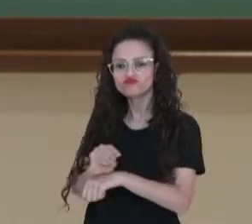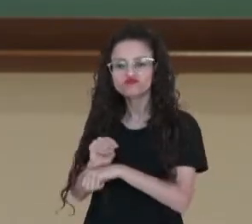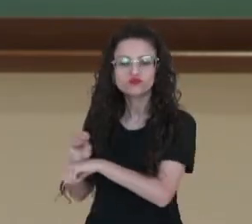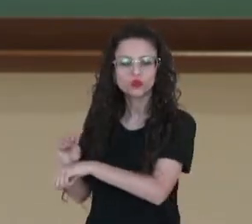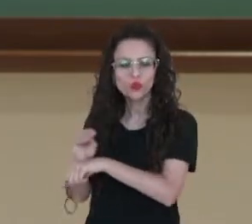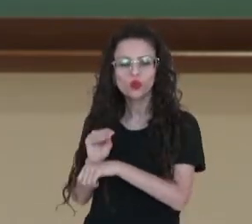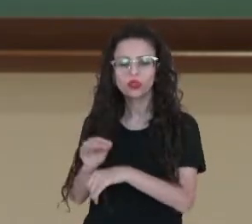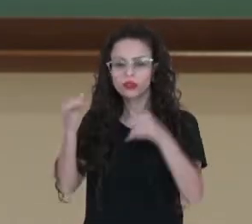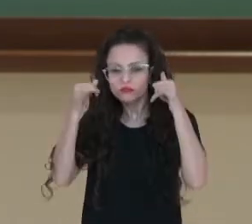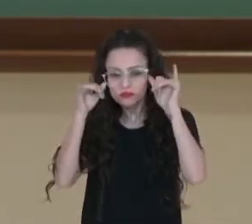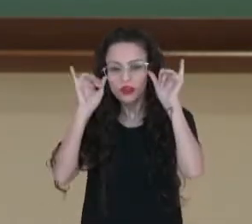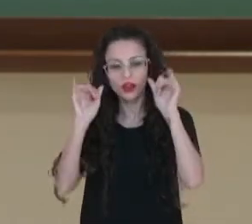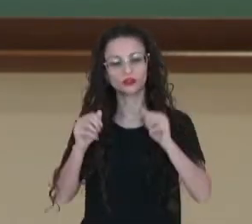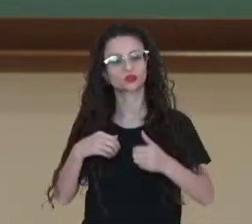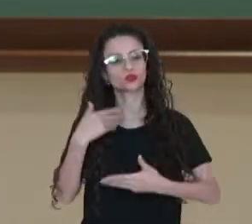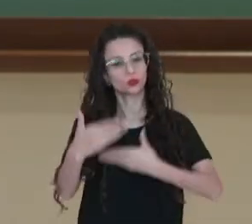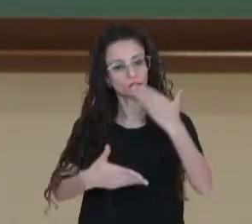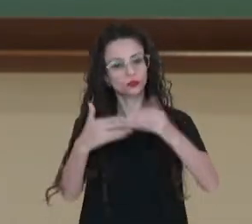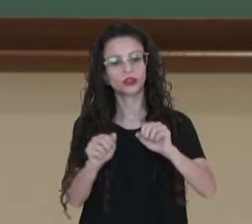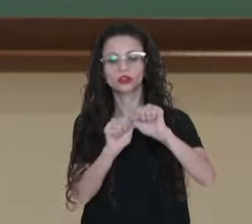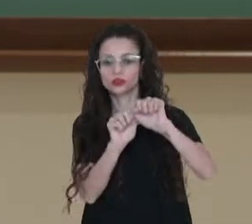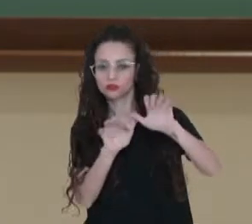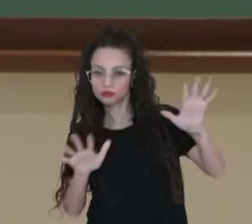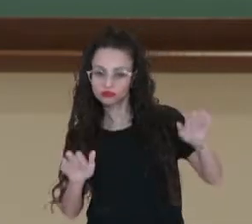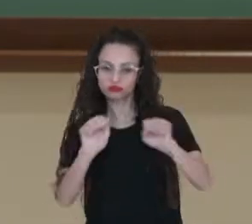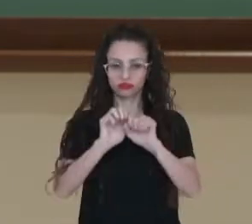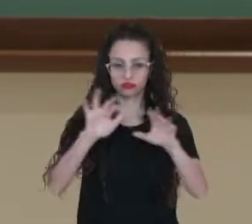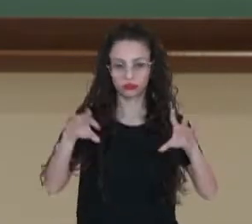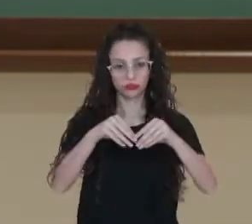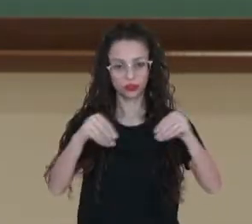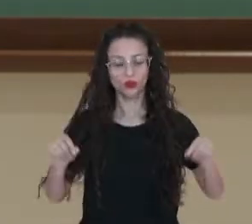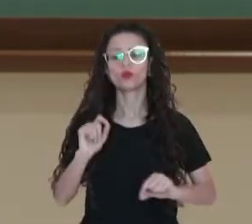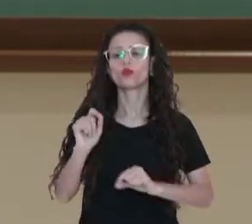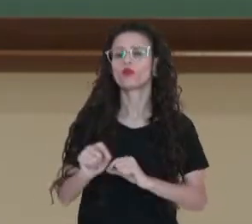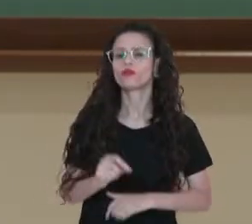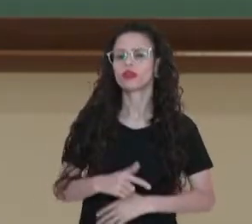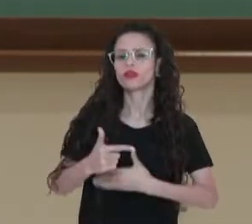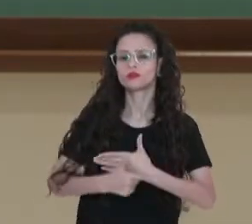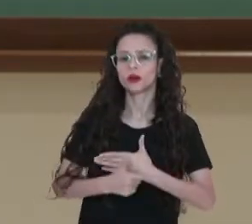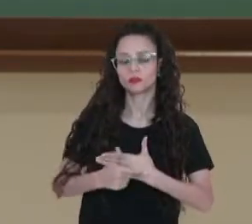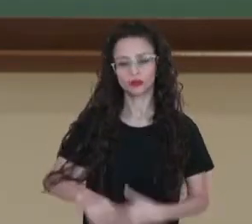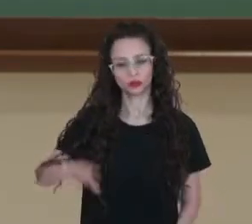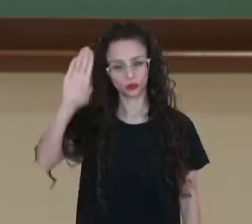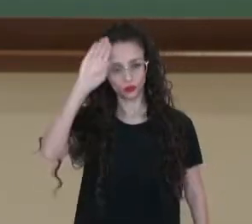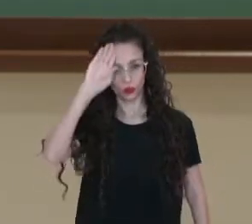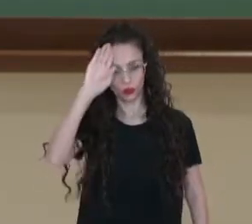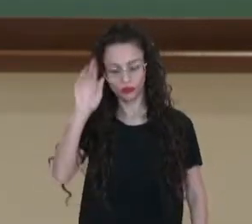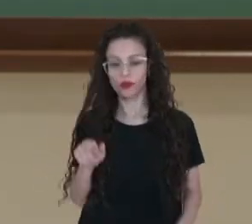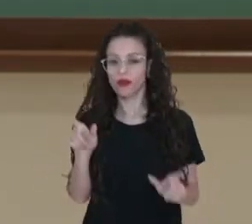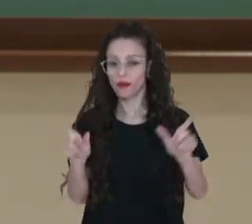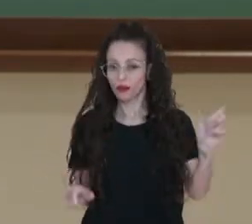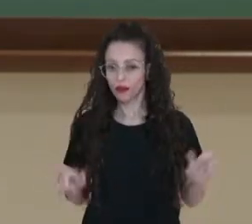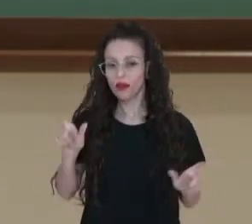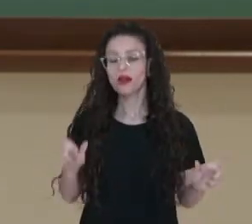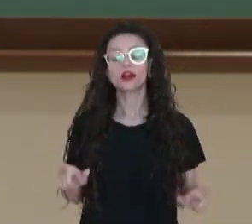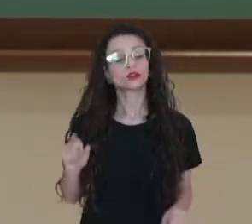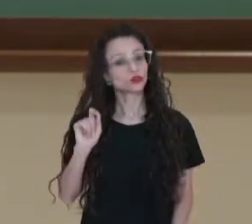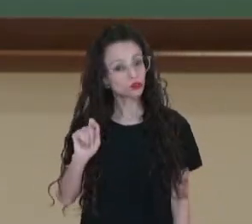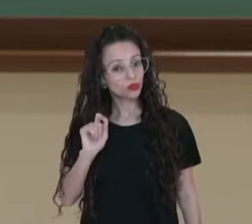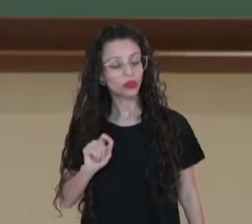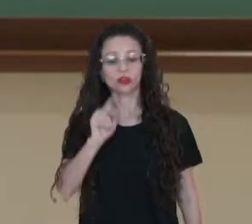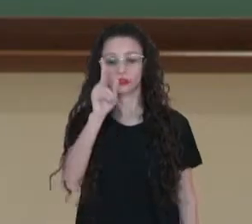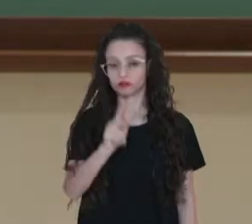expansão territorial, né? Então, lembrando dos agentes lá de expansão territorial, os soldados, os jesuítas, os bandeirantes e